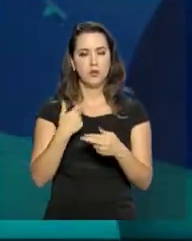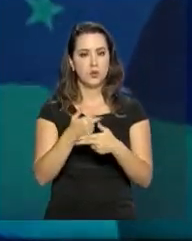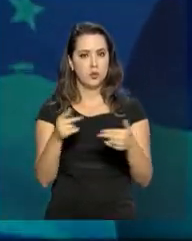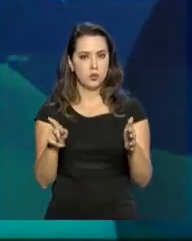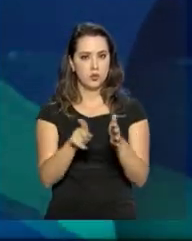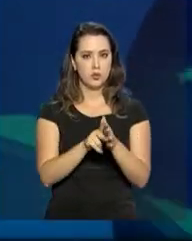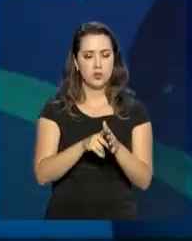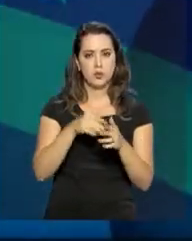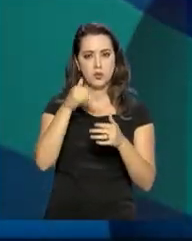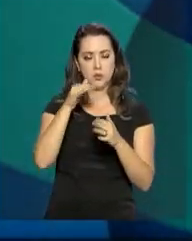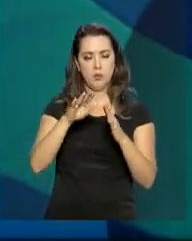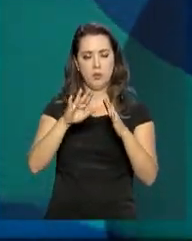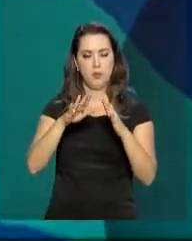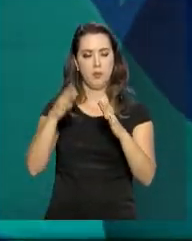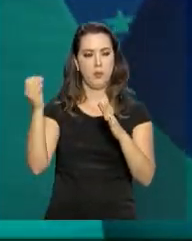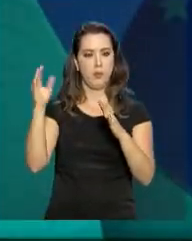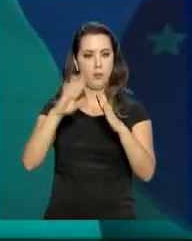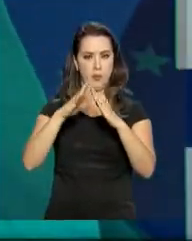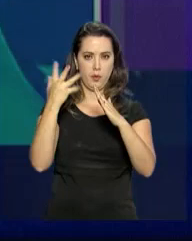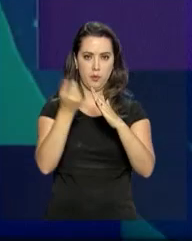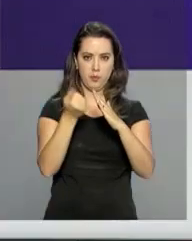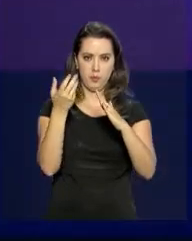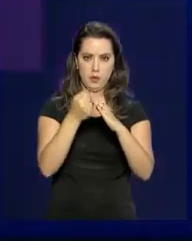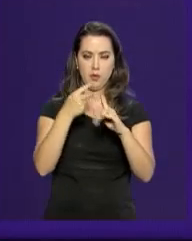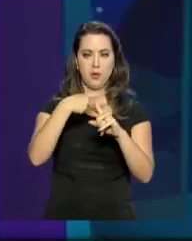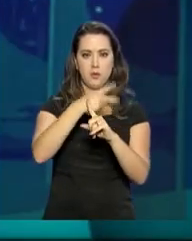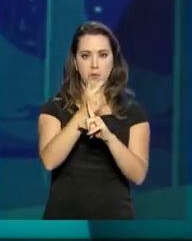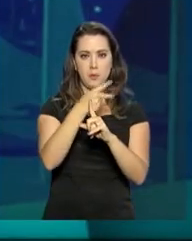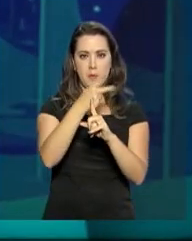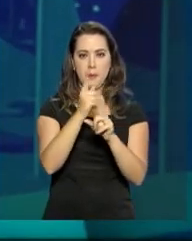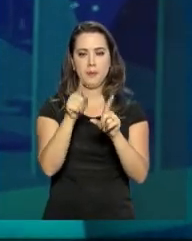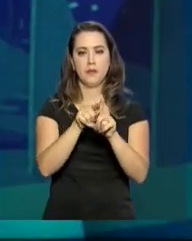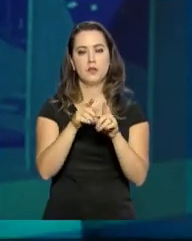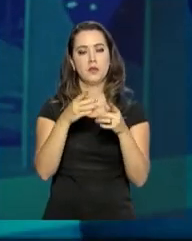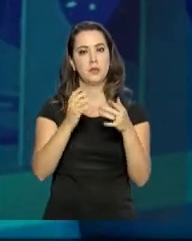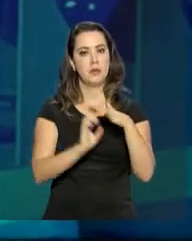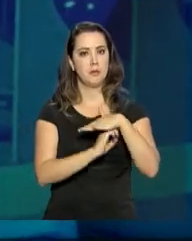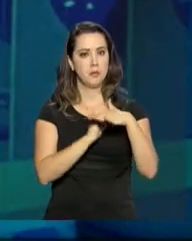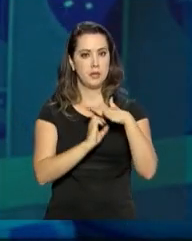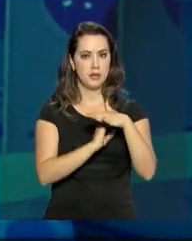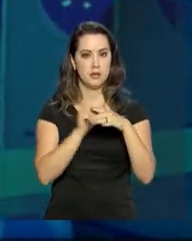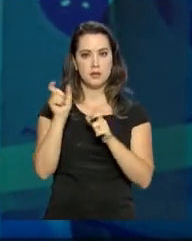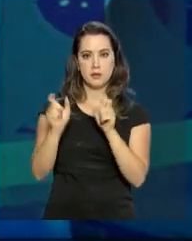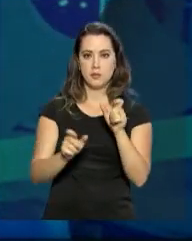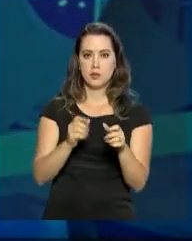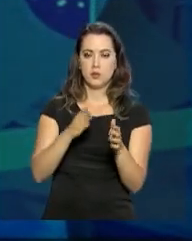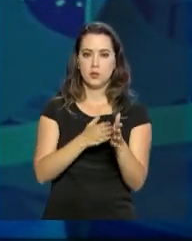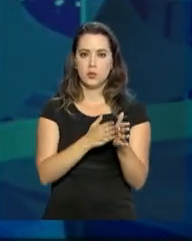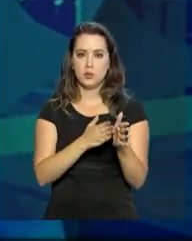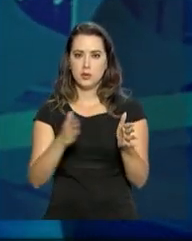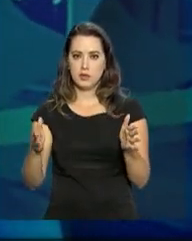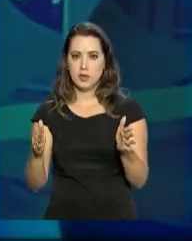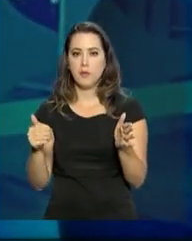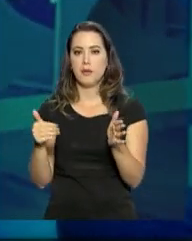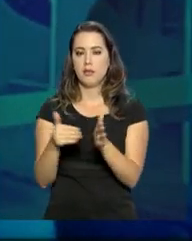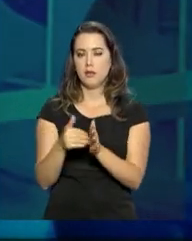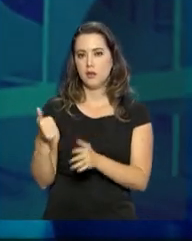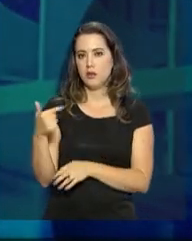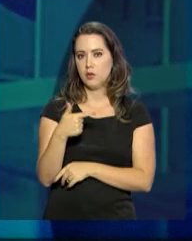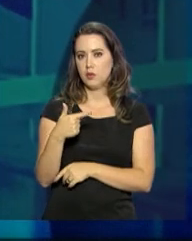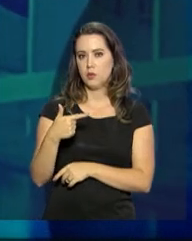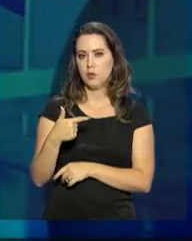do sol e dos ventos no caso das micro empresas e pessoas físicas o prazo para pagamento pode chegar a